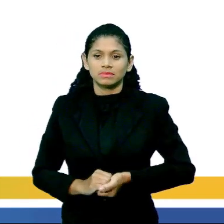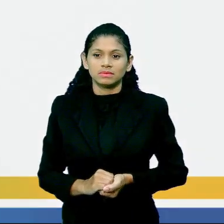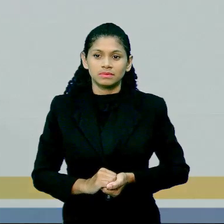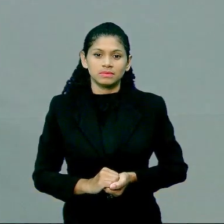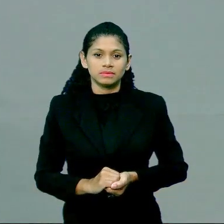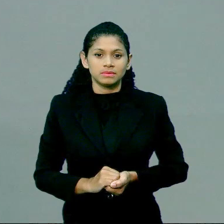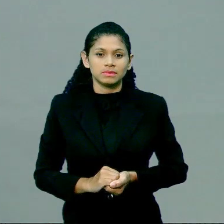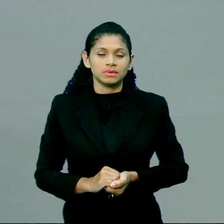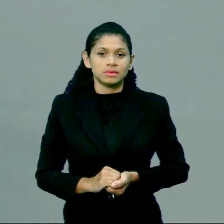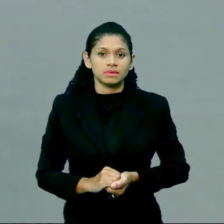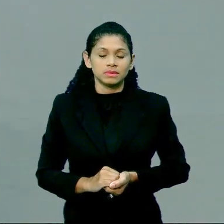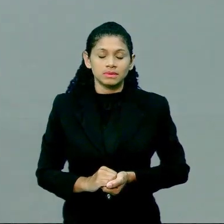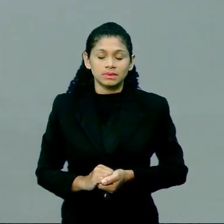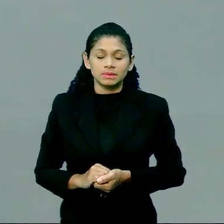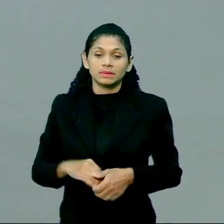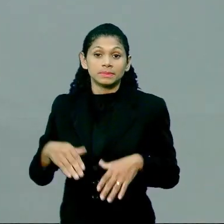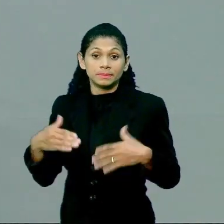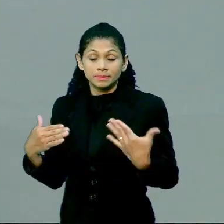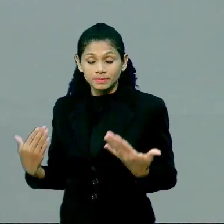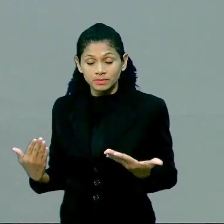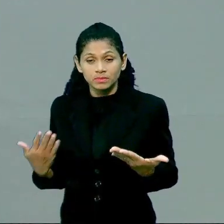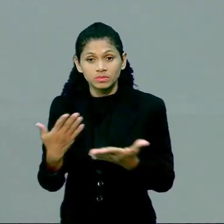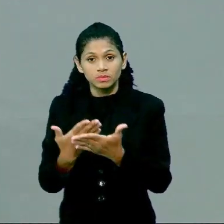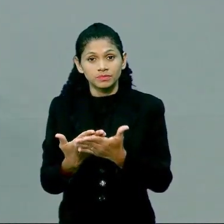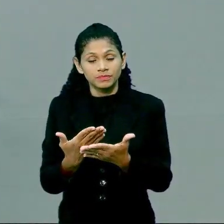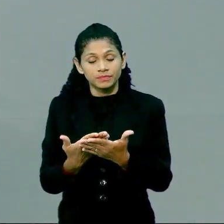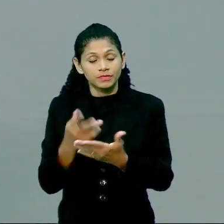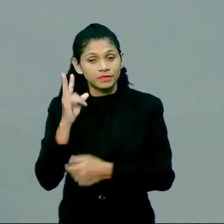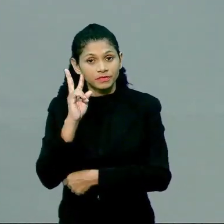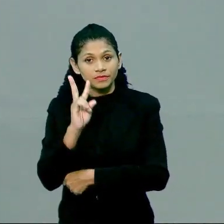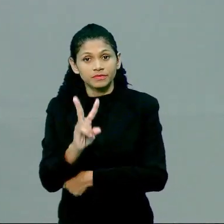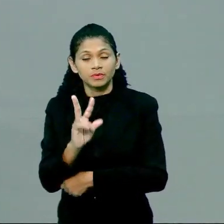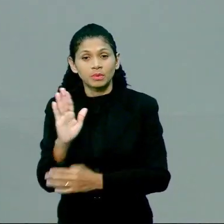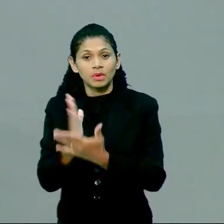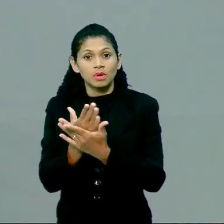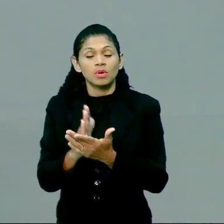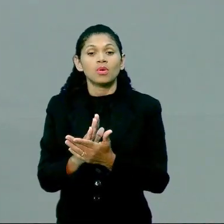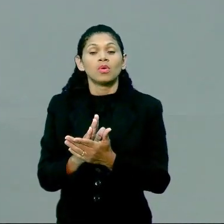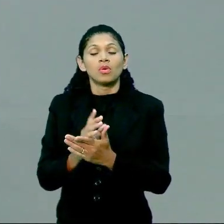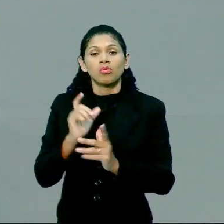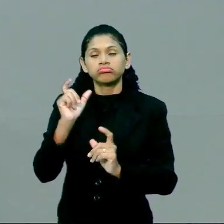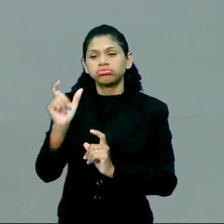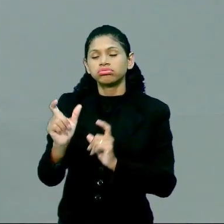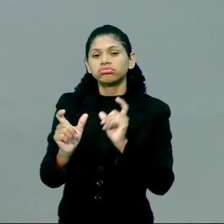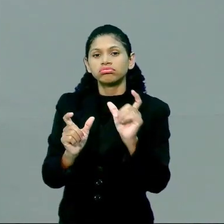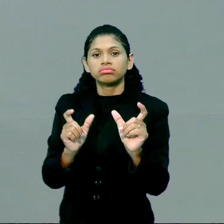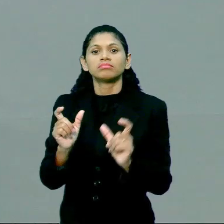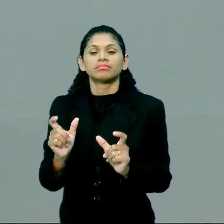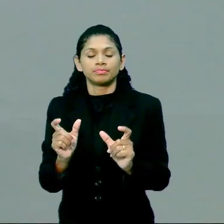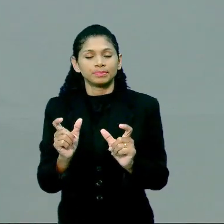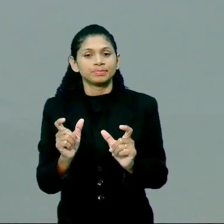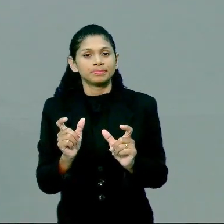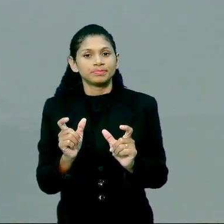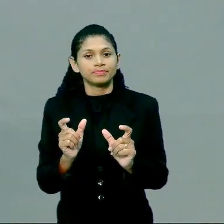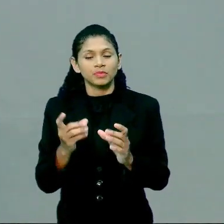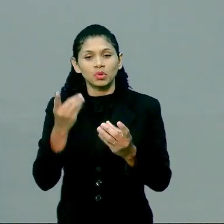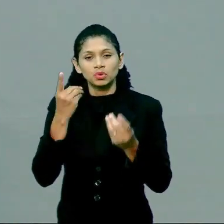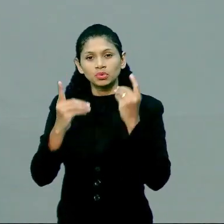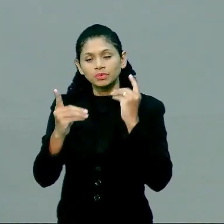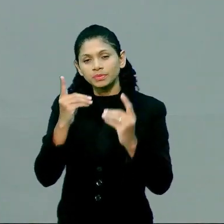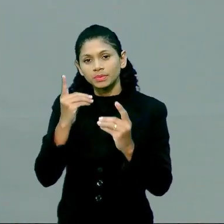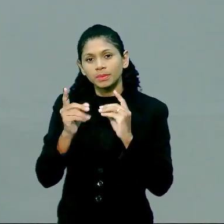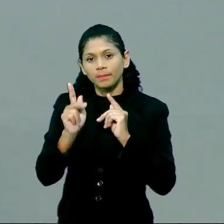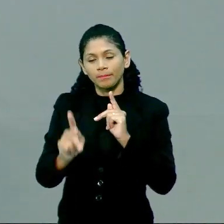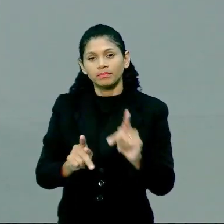Então galera a gente trabalhou com algumas expressões tá a gente não esgota aqui esse assunto porque tem muitas